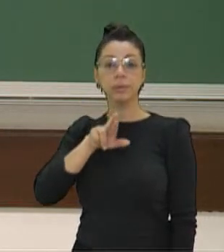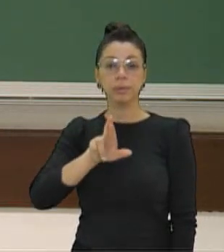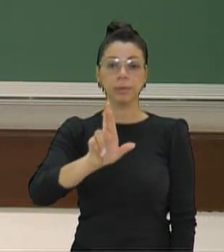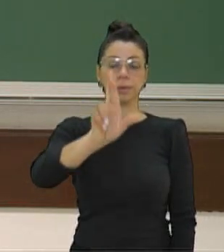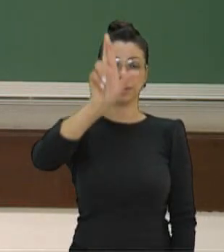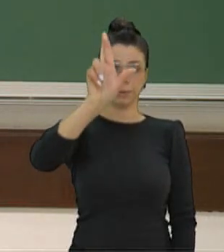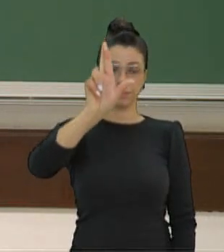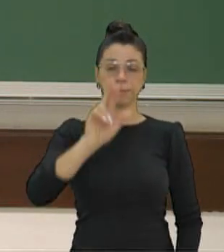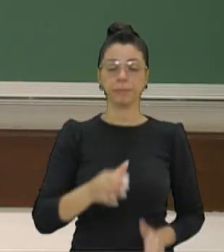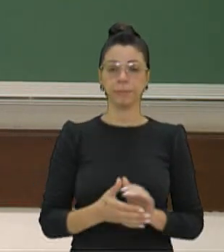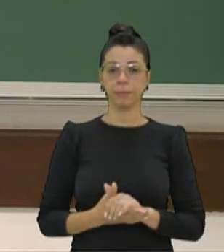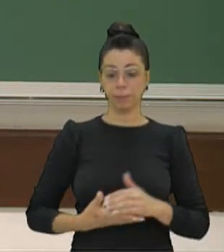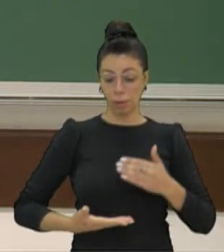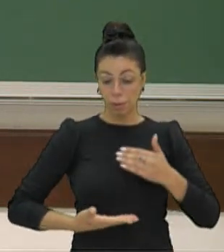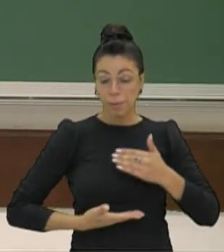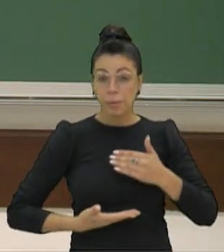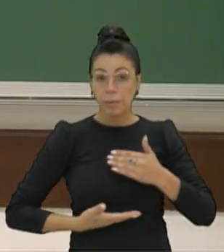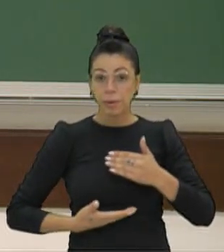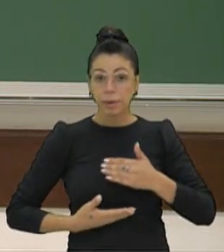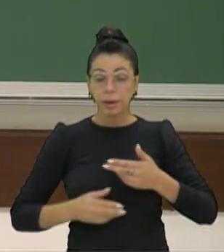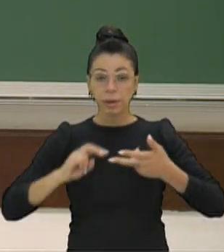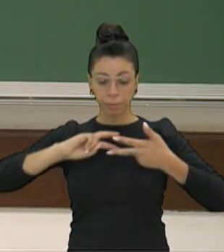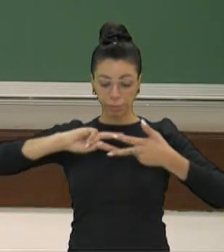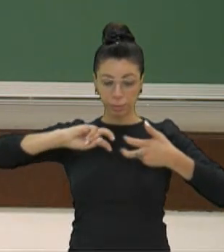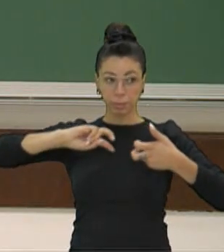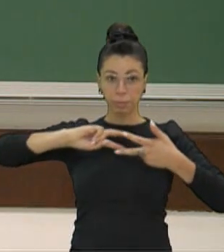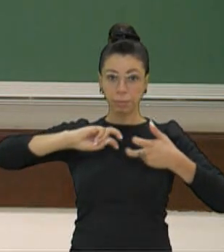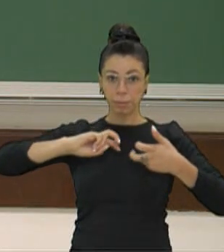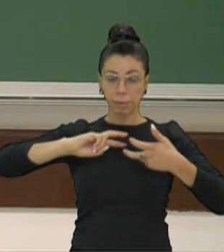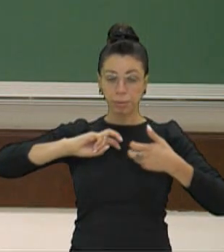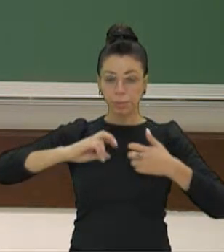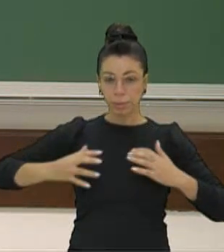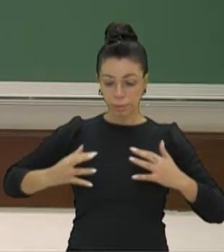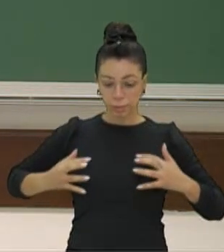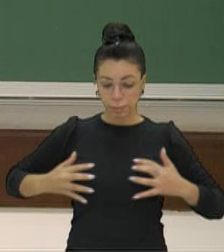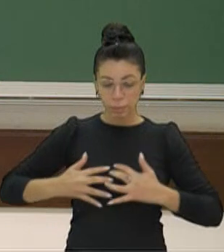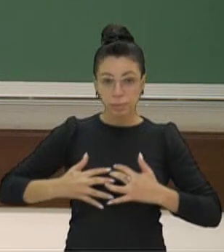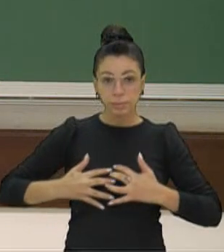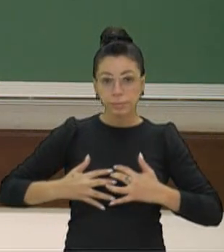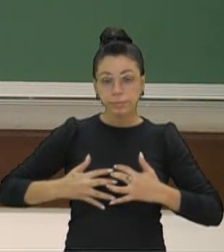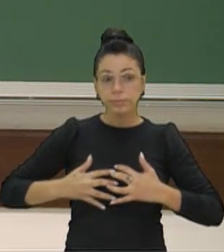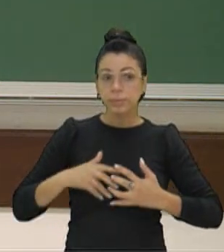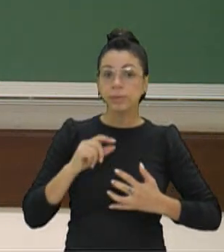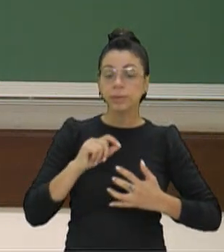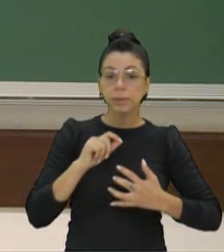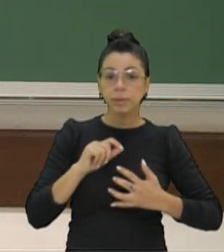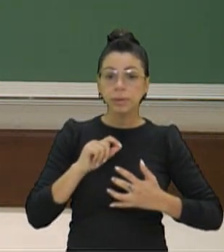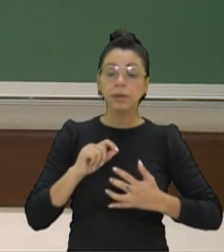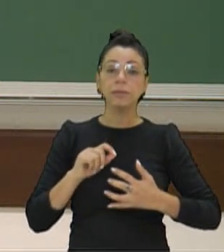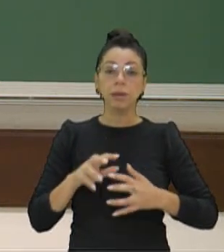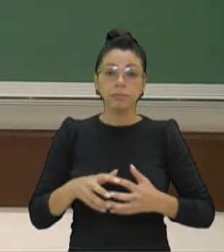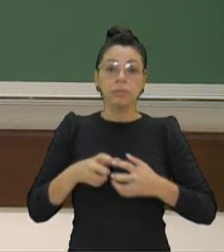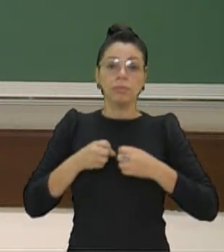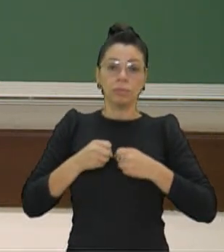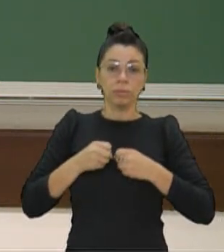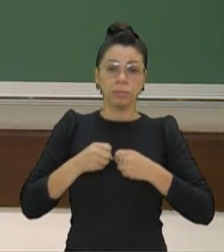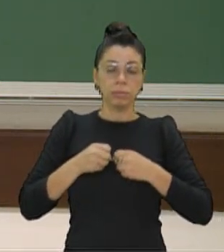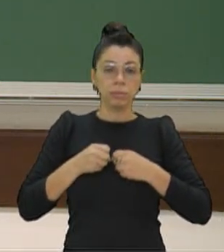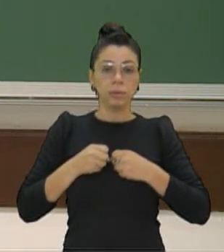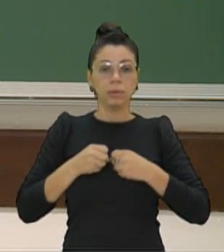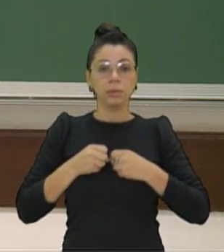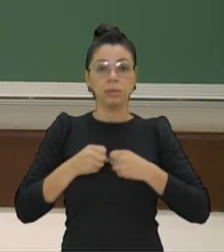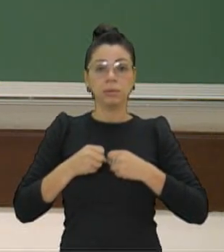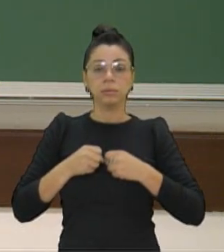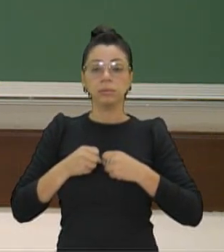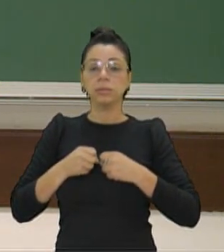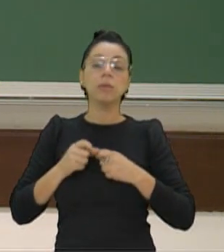o diafragma e os músculos que estão entre as nossas costelas, eles vão se contrair. Quando eles se